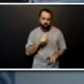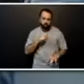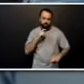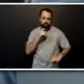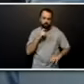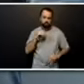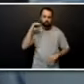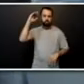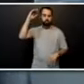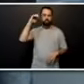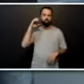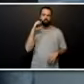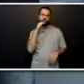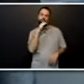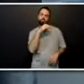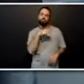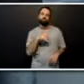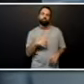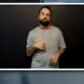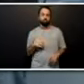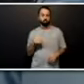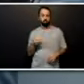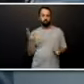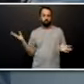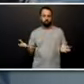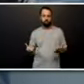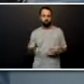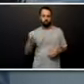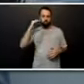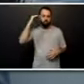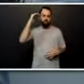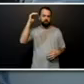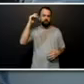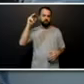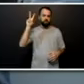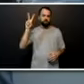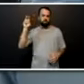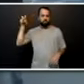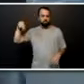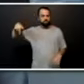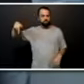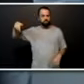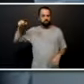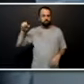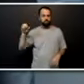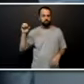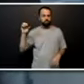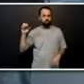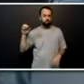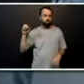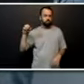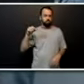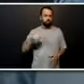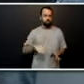de hoje teremos máxima 27 graus,